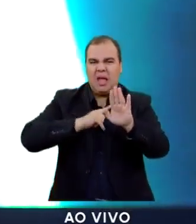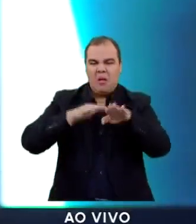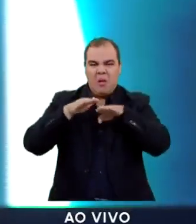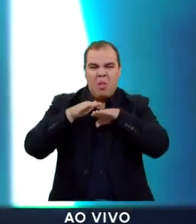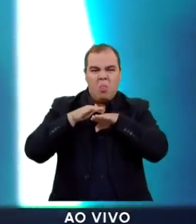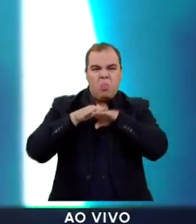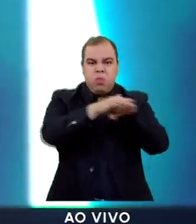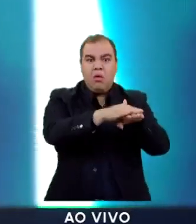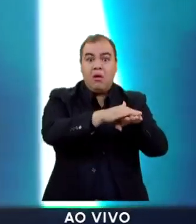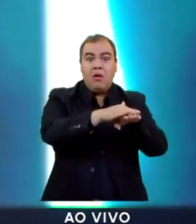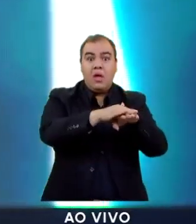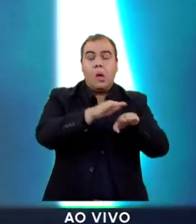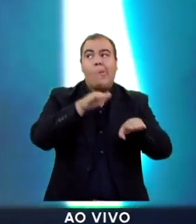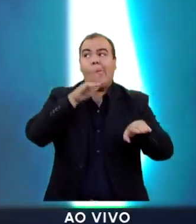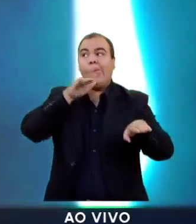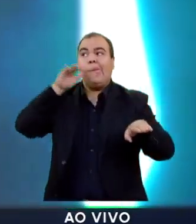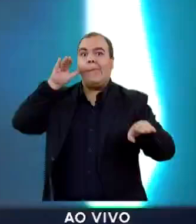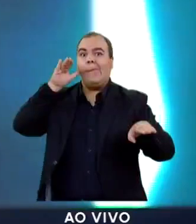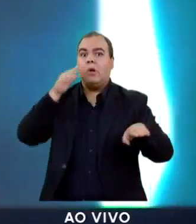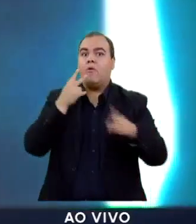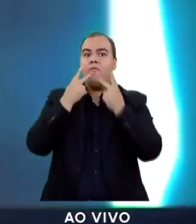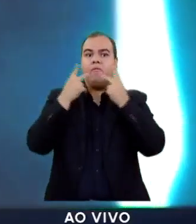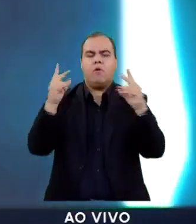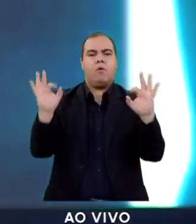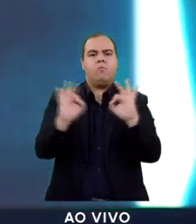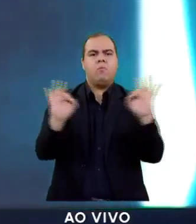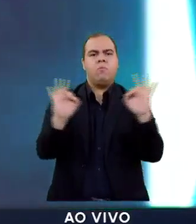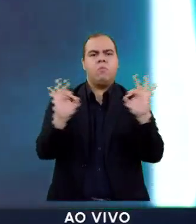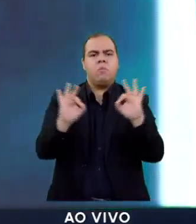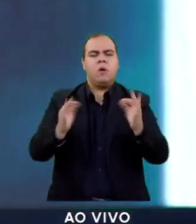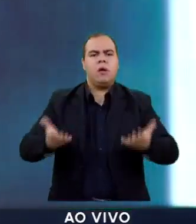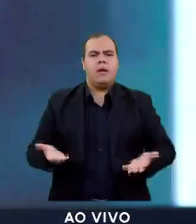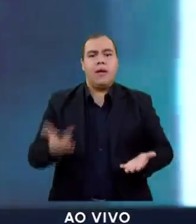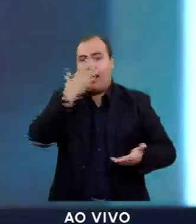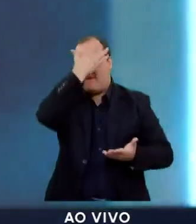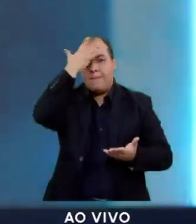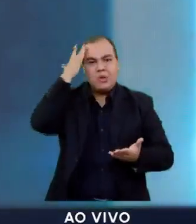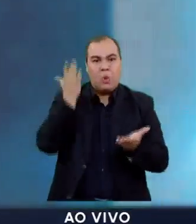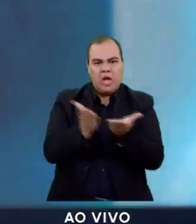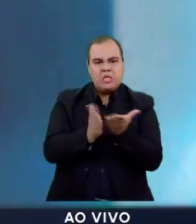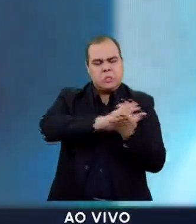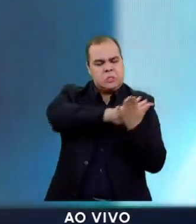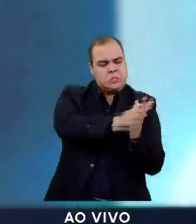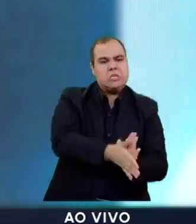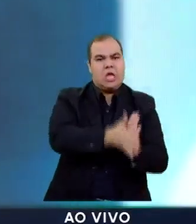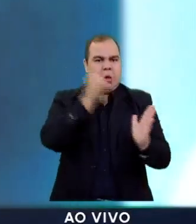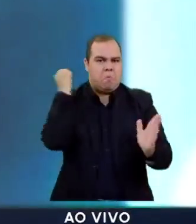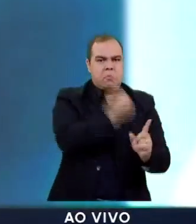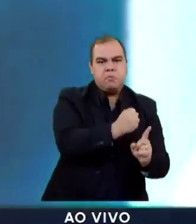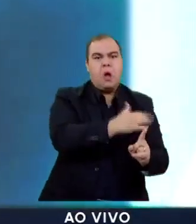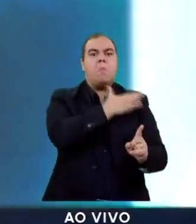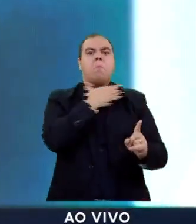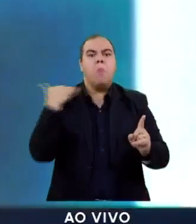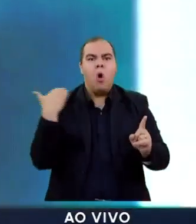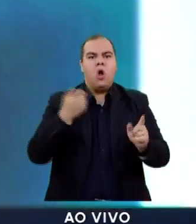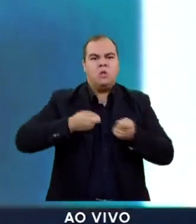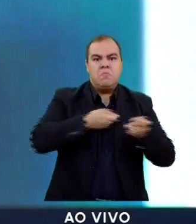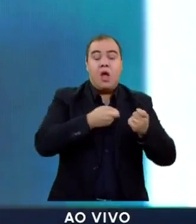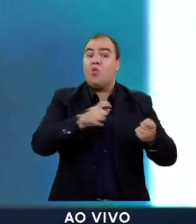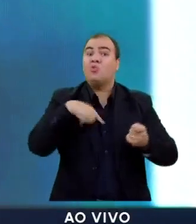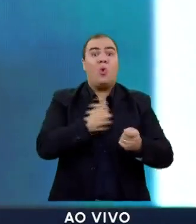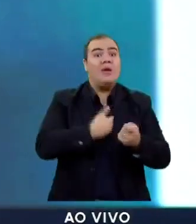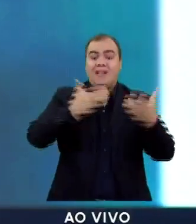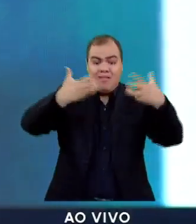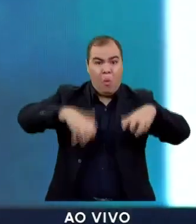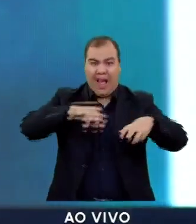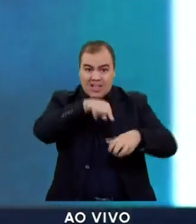Ninguém fala nada ninguém diz nada o Cristão é morto a perseguido e essa situação nós não queremos